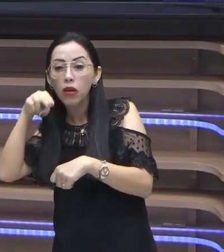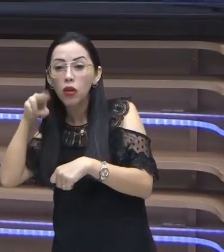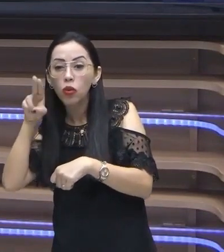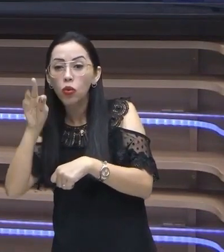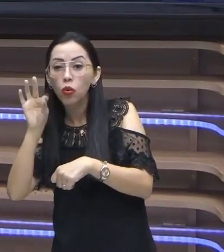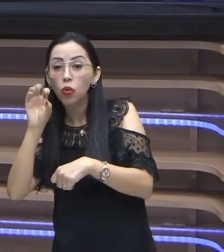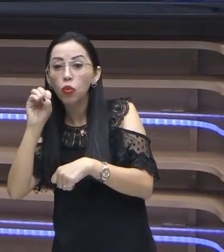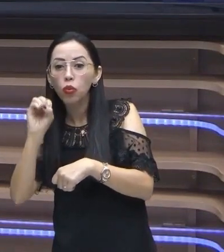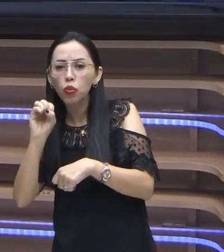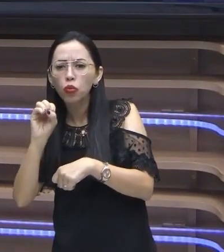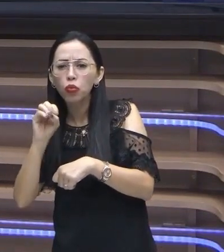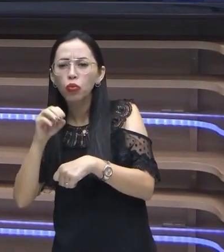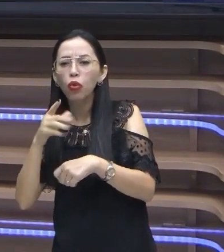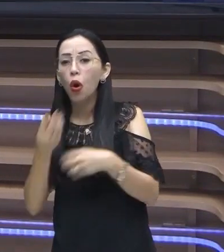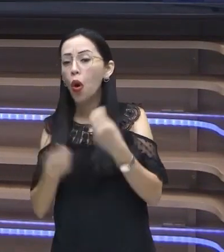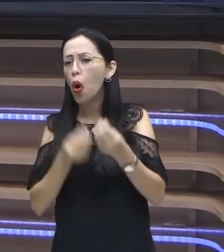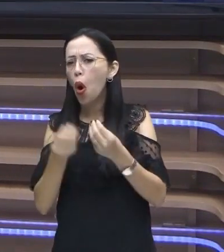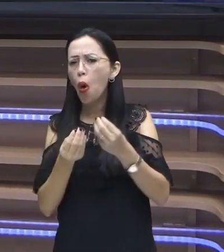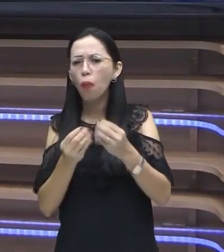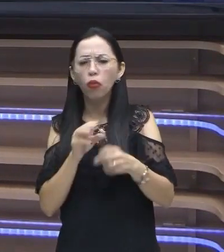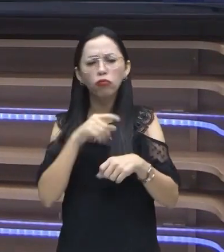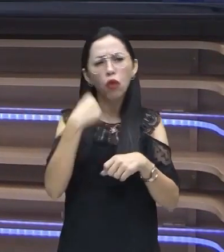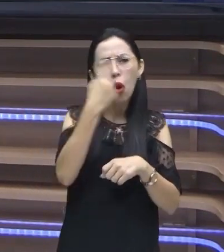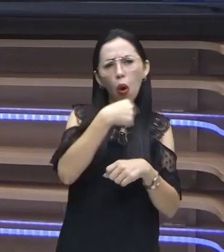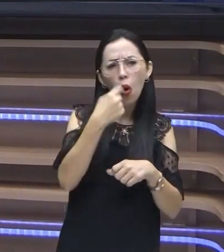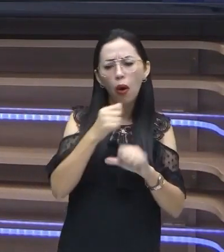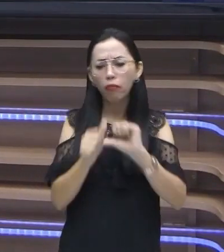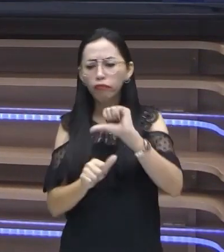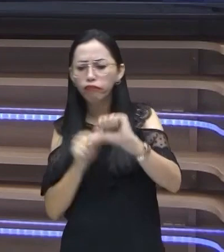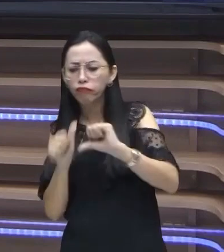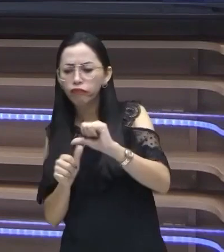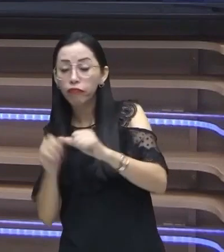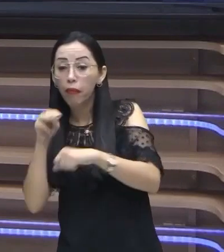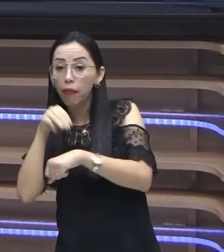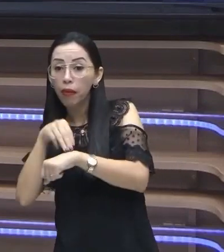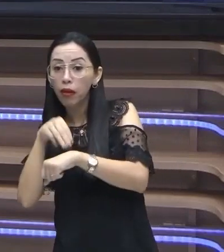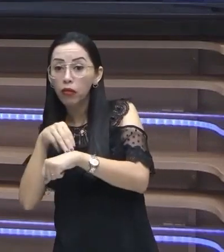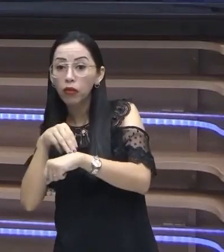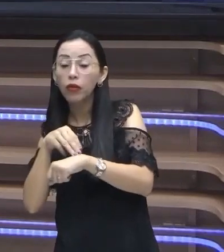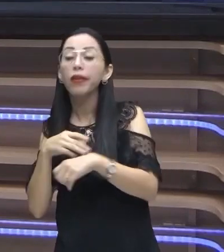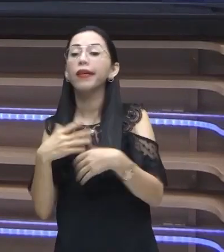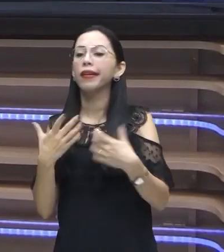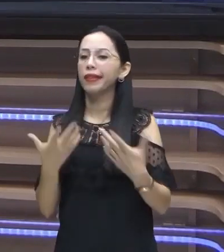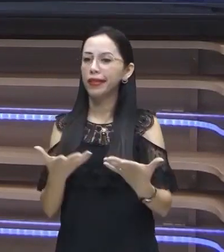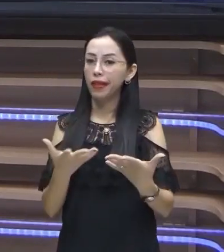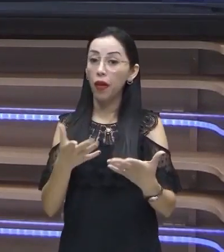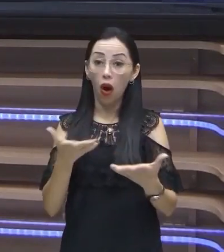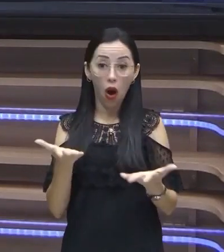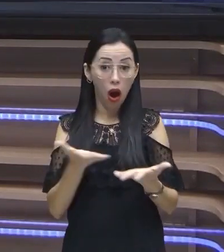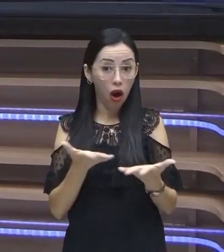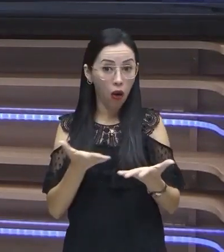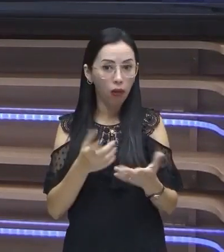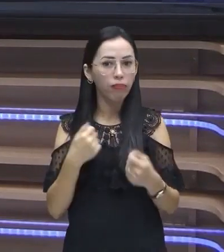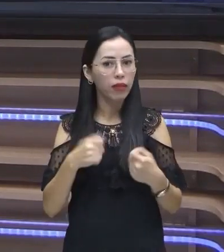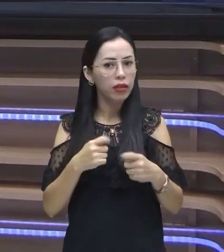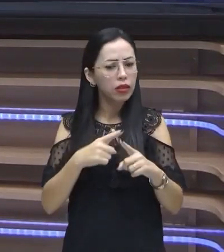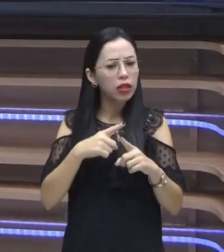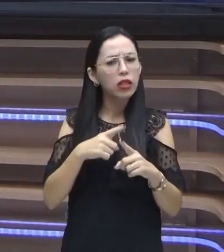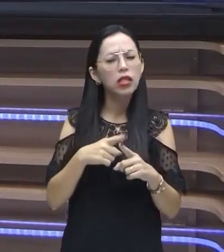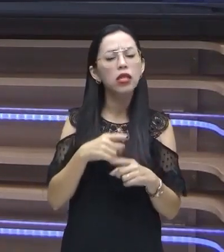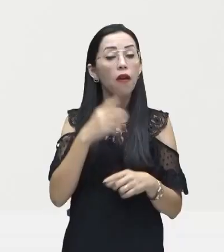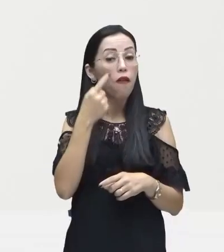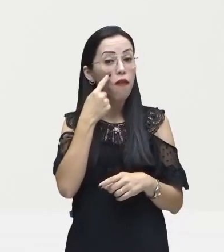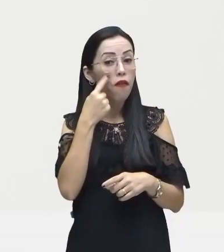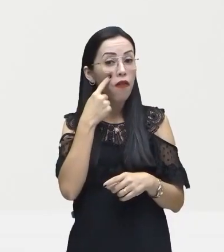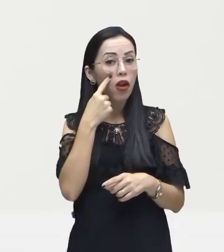tenho que pegar o valor e multiplicar por 60, tá certo? Isso mesmo, vou pegar o total de horas e multiplicar por 60. De volta